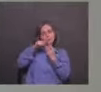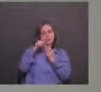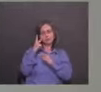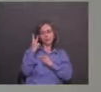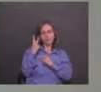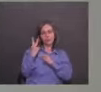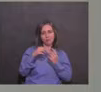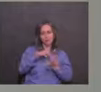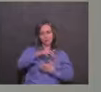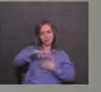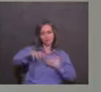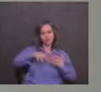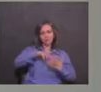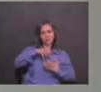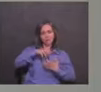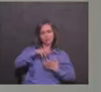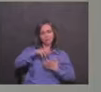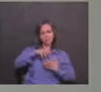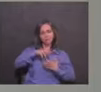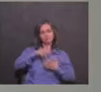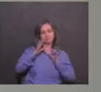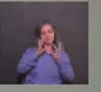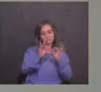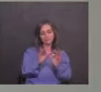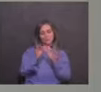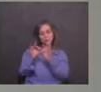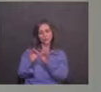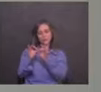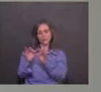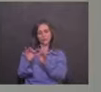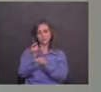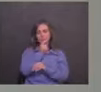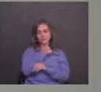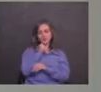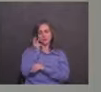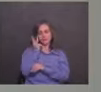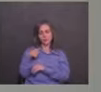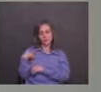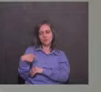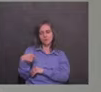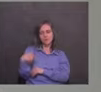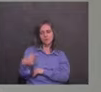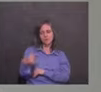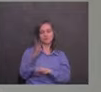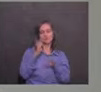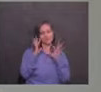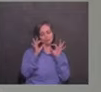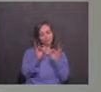refúgio nos sofrimentos do dia a dia, como refúgio nos dramas da nossa existência.